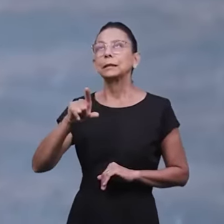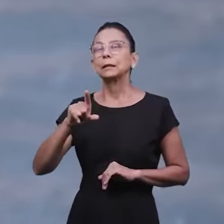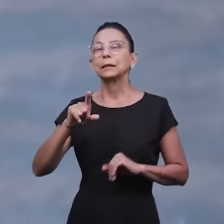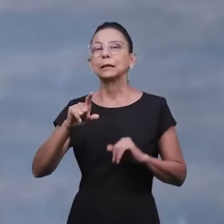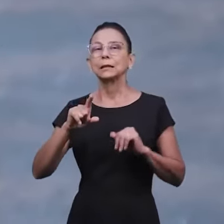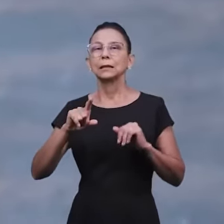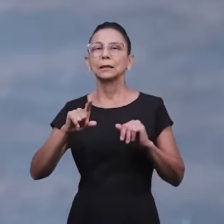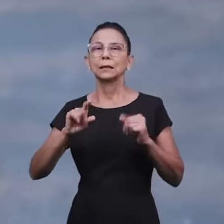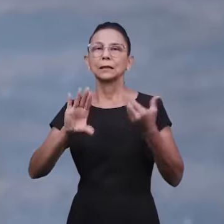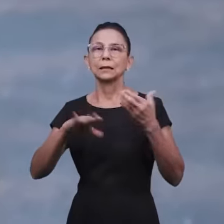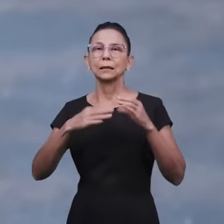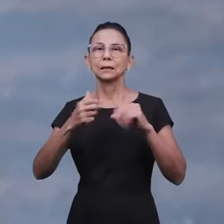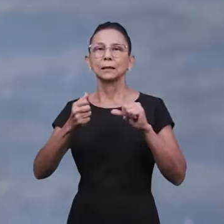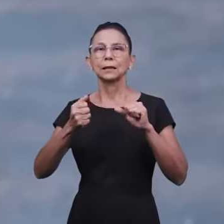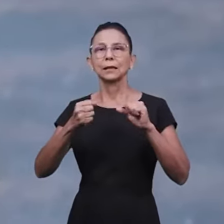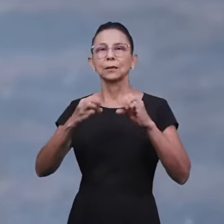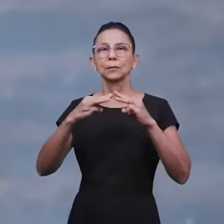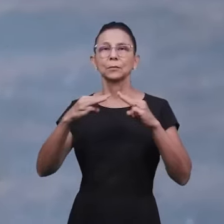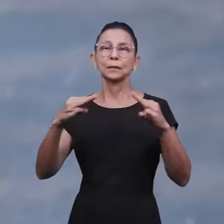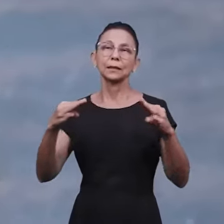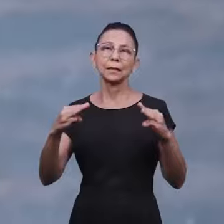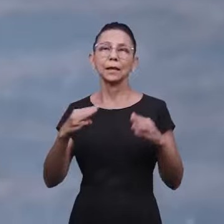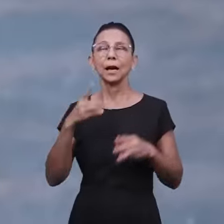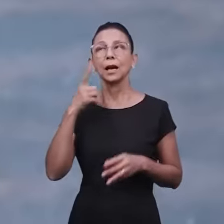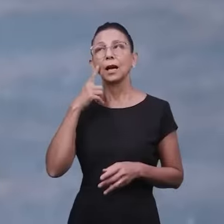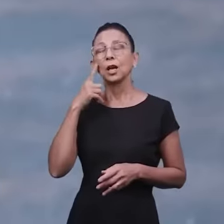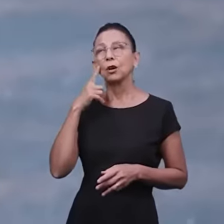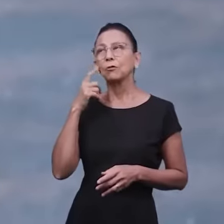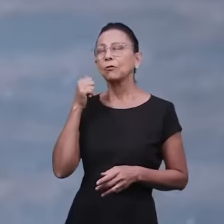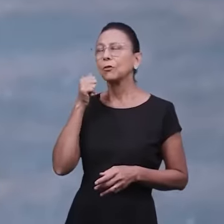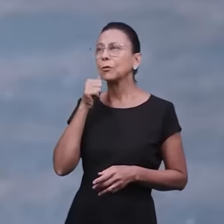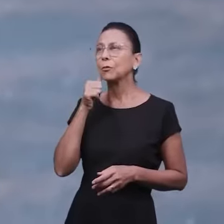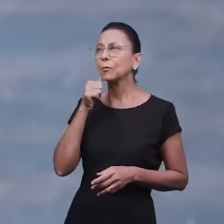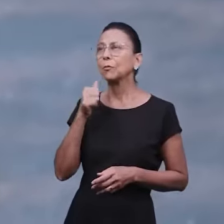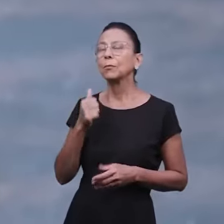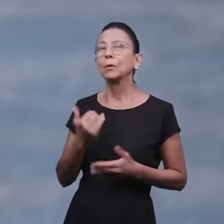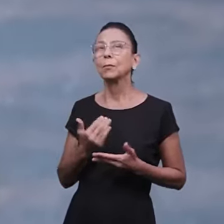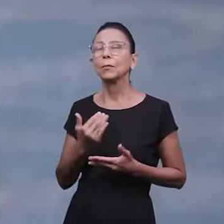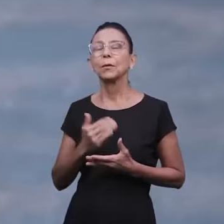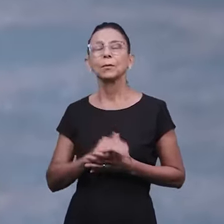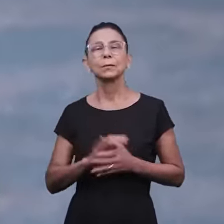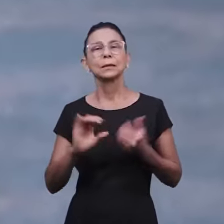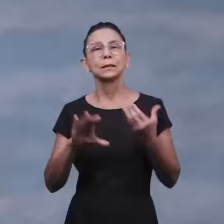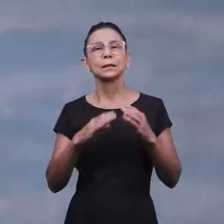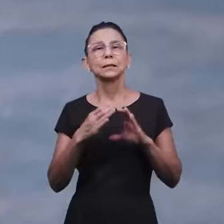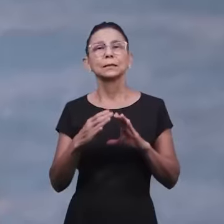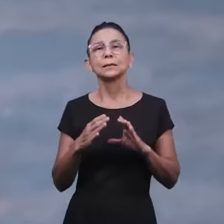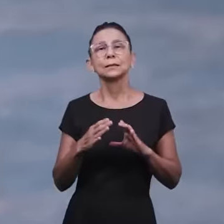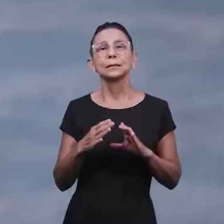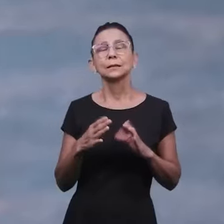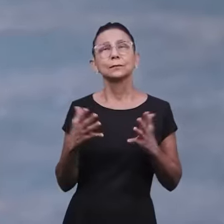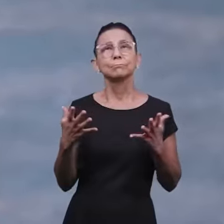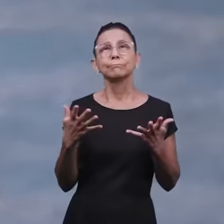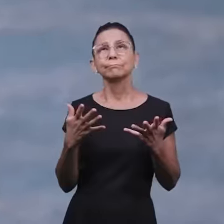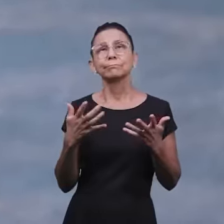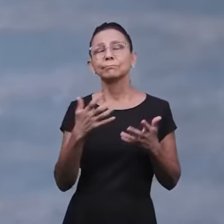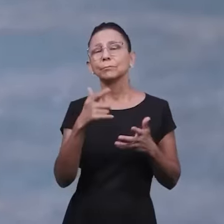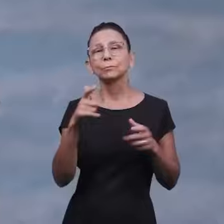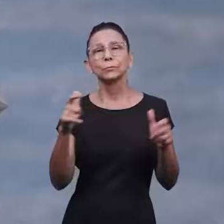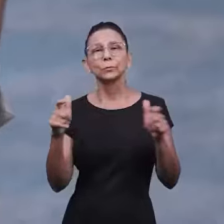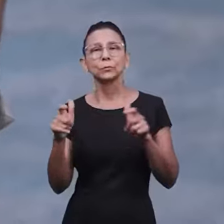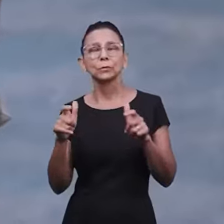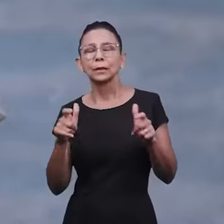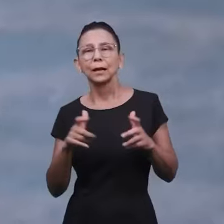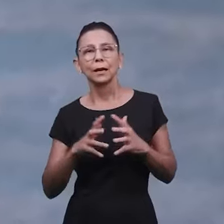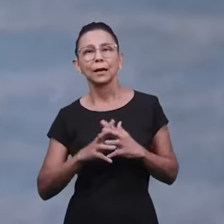irmã tocando um violino, e isso é o fim de algo. Teve muito, em